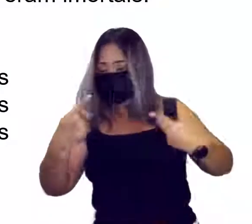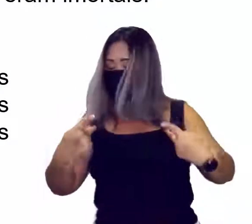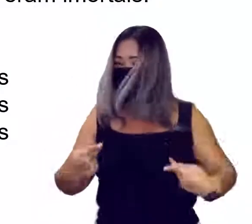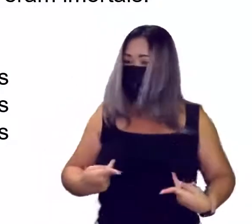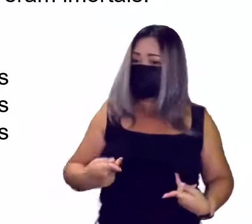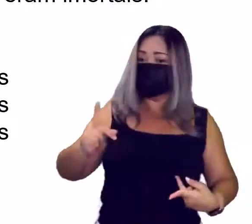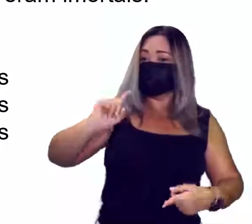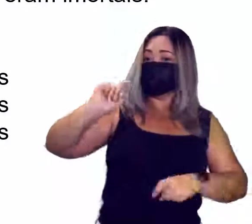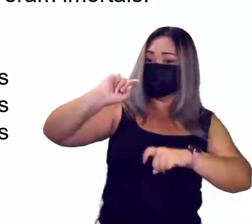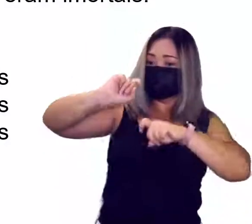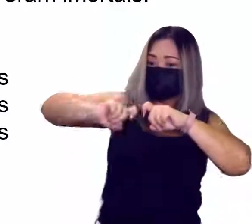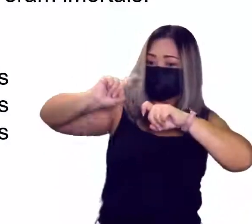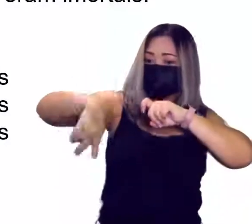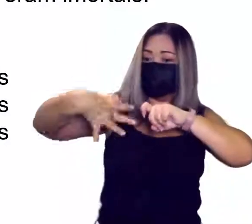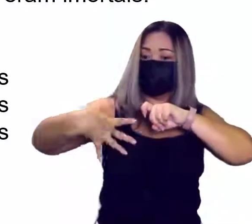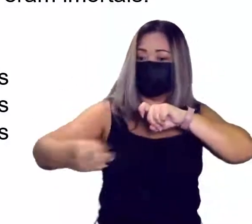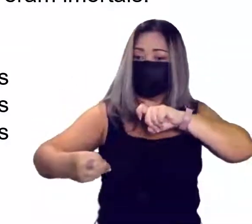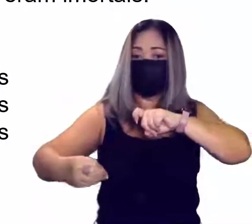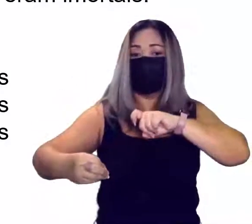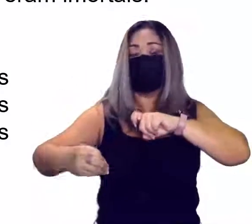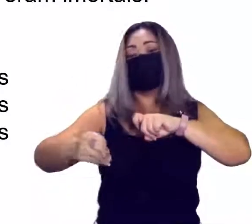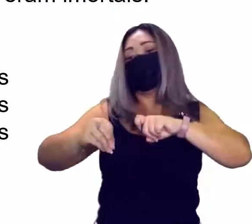Quais filhos?